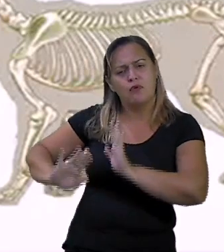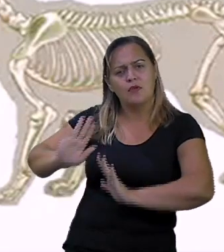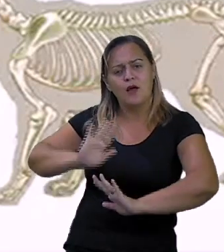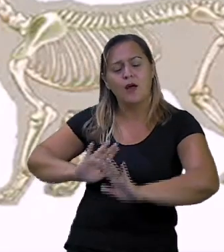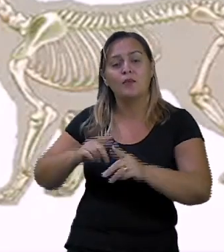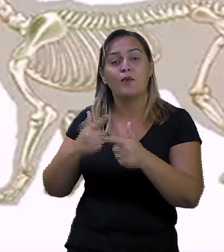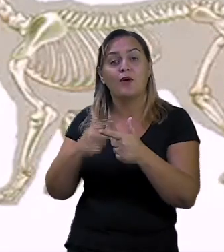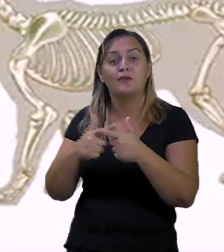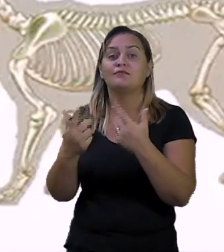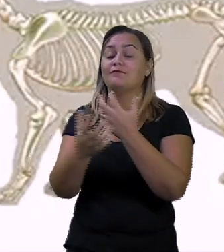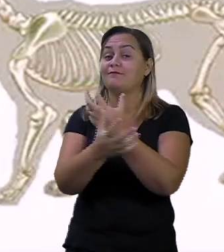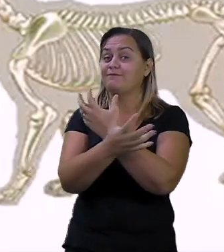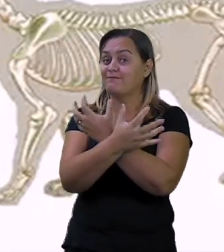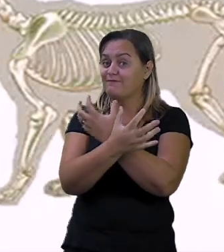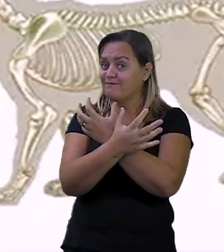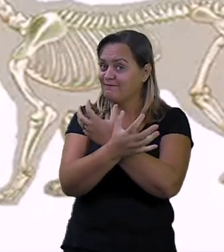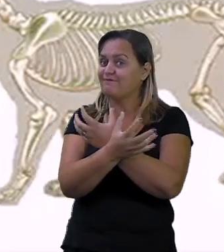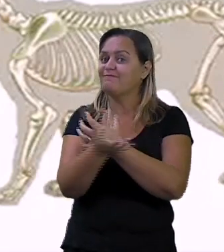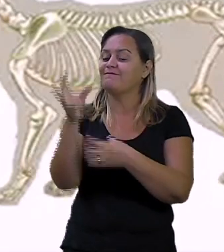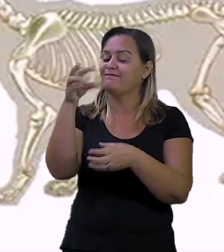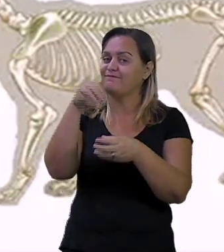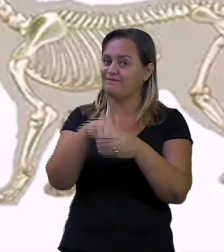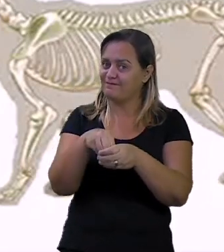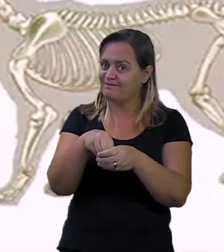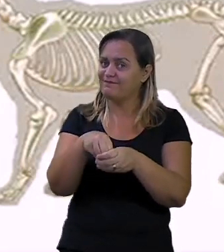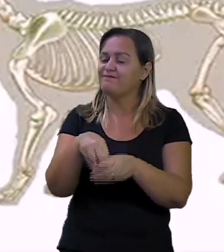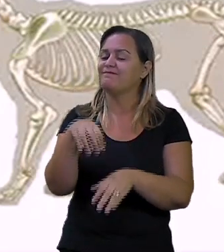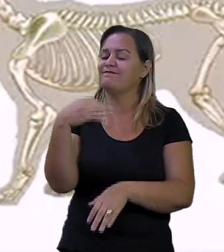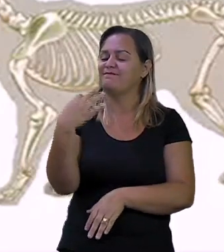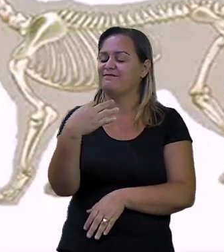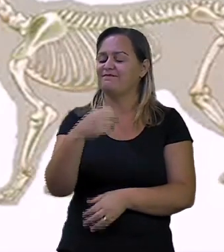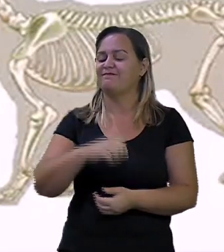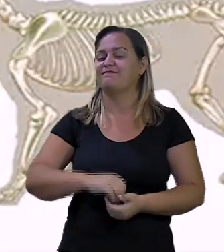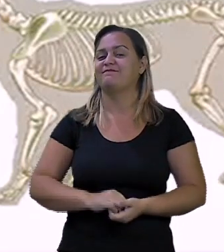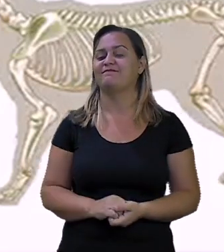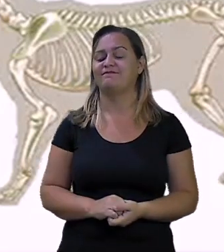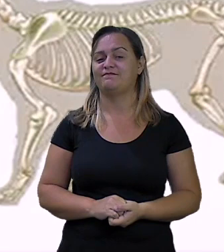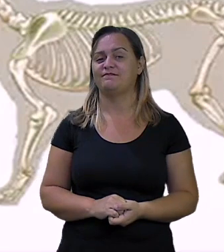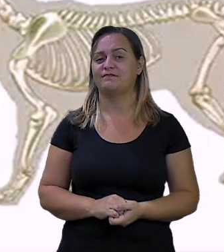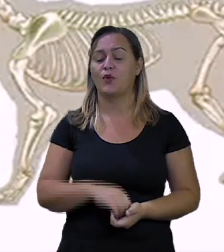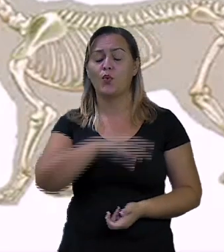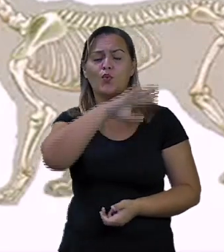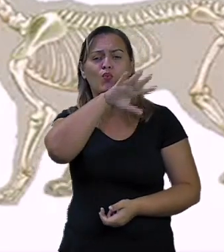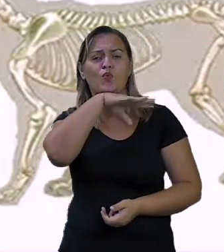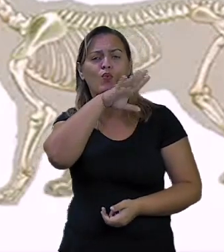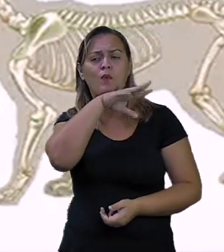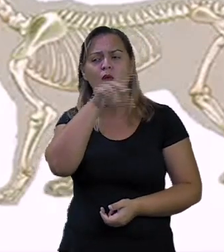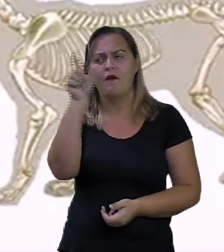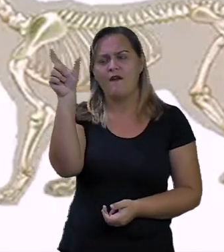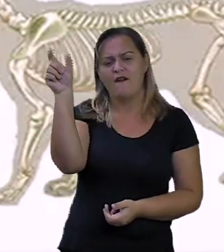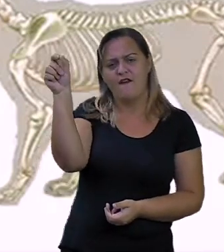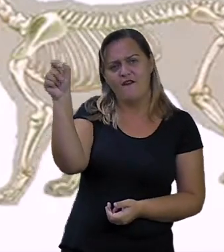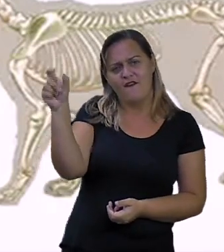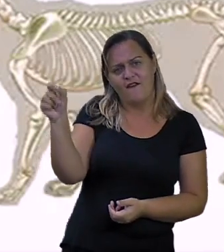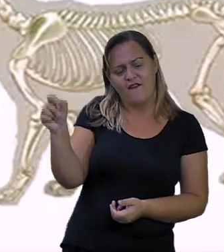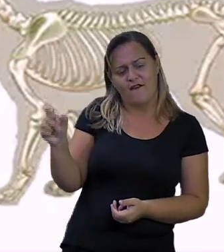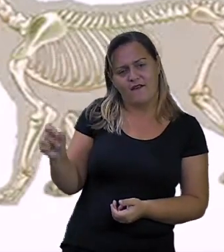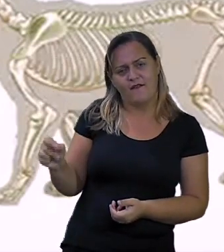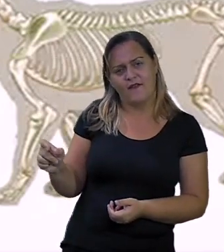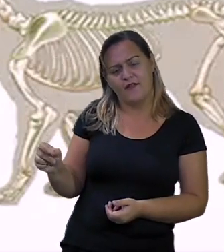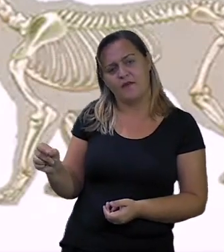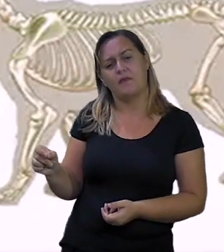parte do esqueleto dele e os animais vertebrados eles pertencem ao reino animal